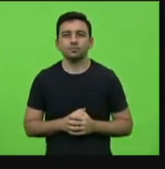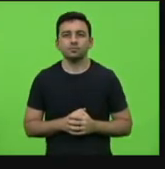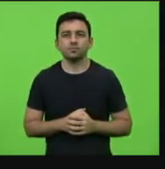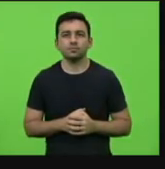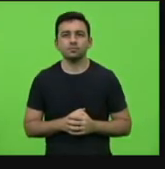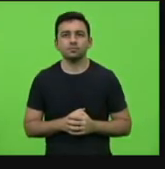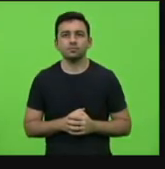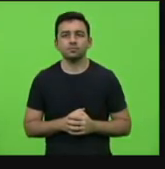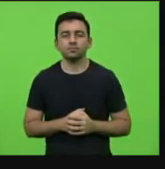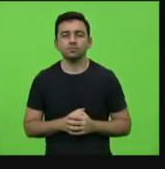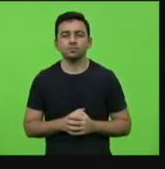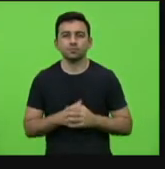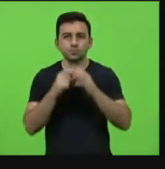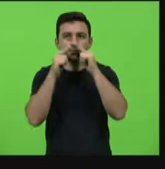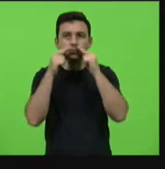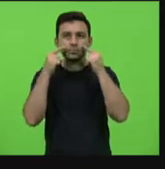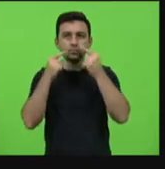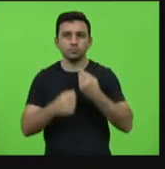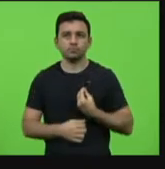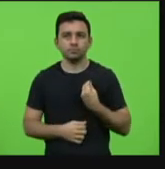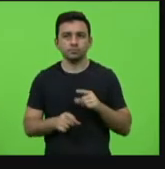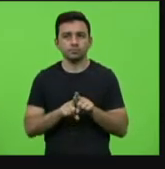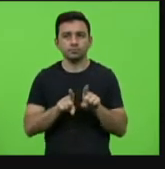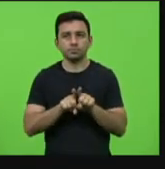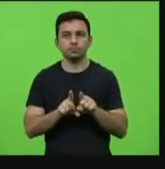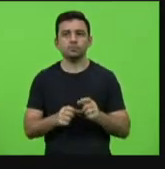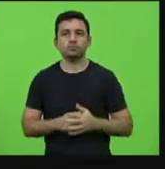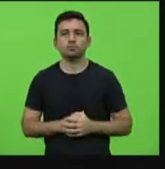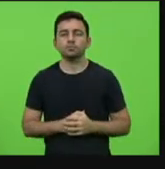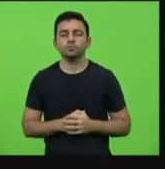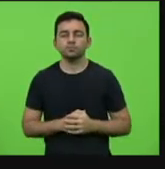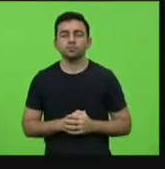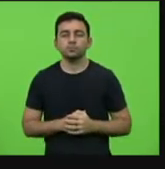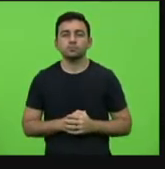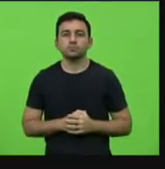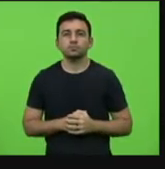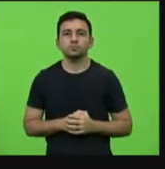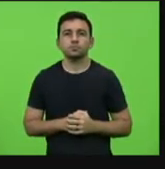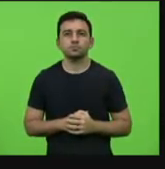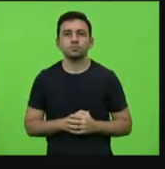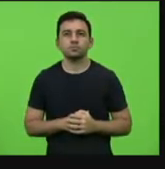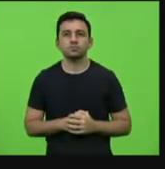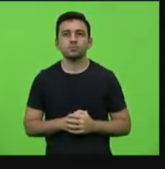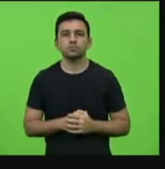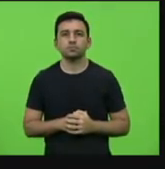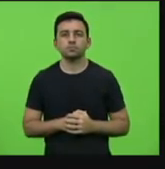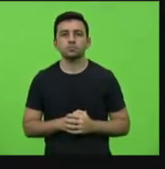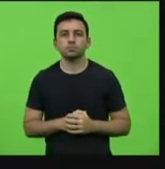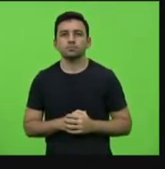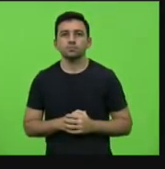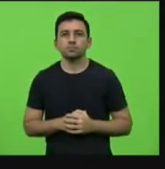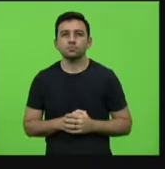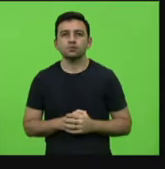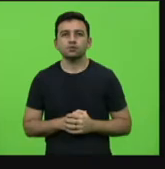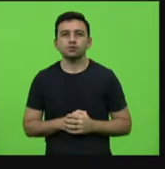Deputado Titon também presente, senhor presidente. Registrada a presença, Vossa Excelência, deputado Titon.